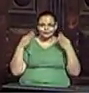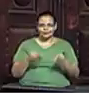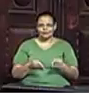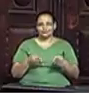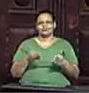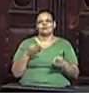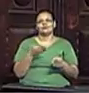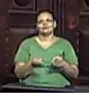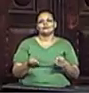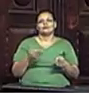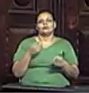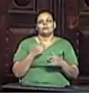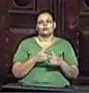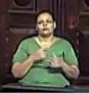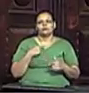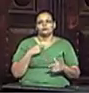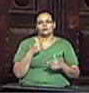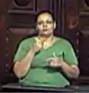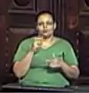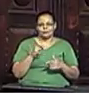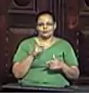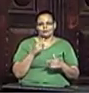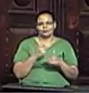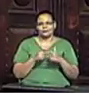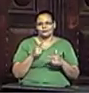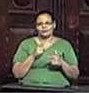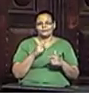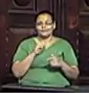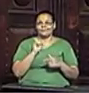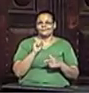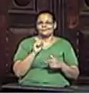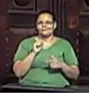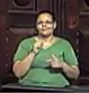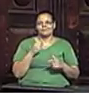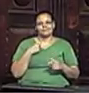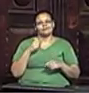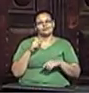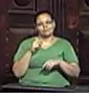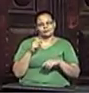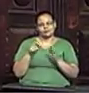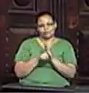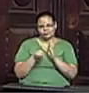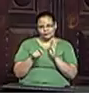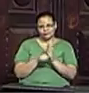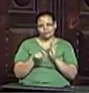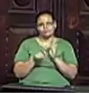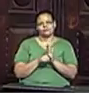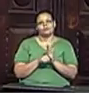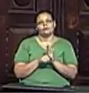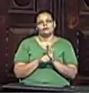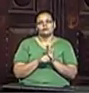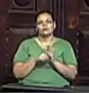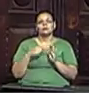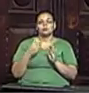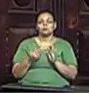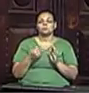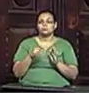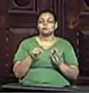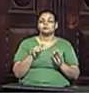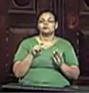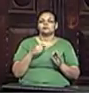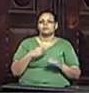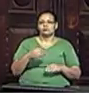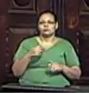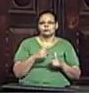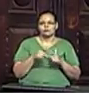especificamente de transtornos decorrentes do uso de drogas, do uso de substâncias psicotrópicas. Portanto, não estamos